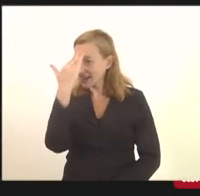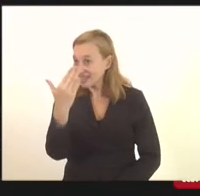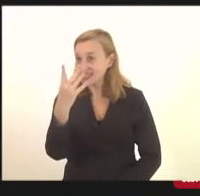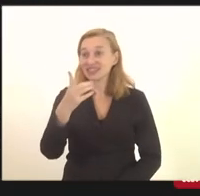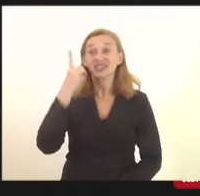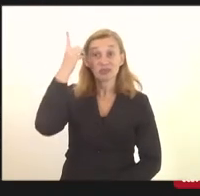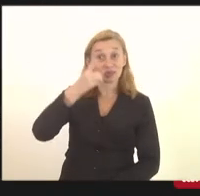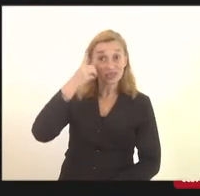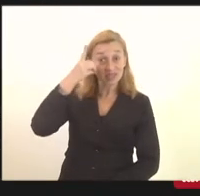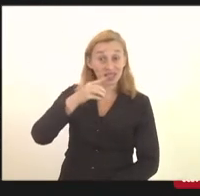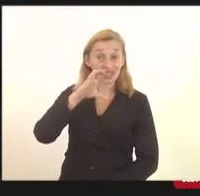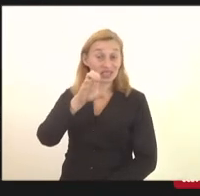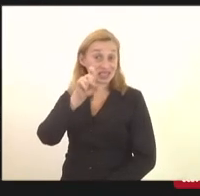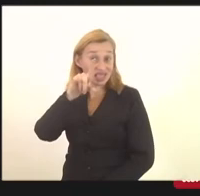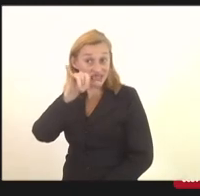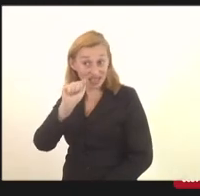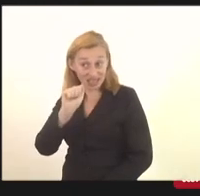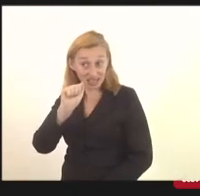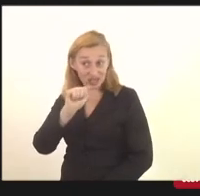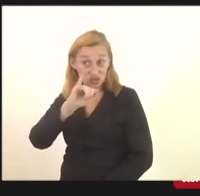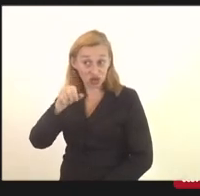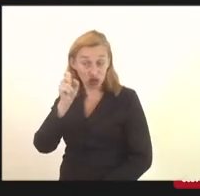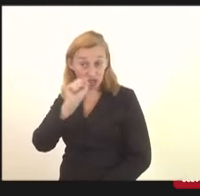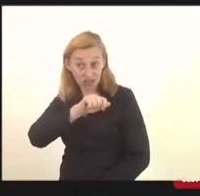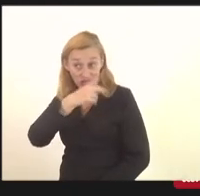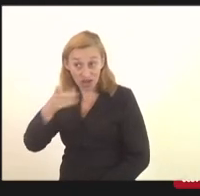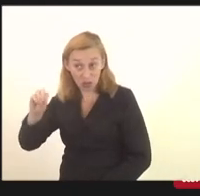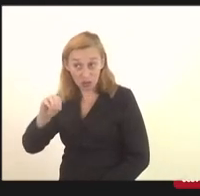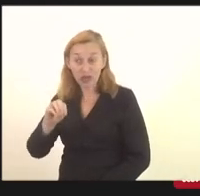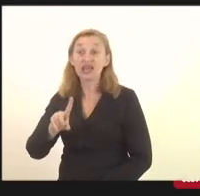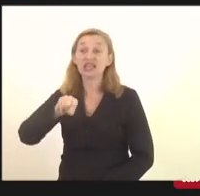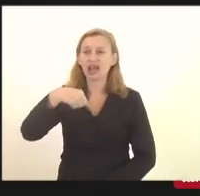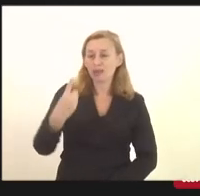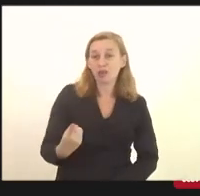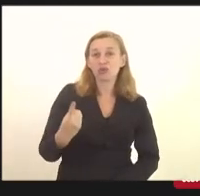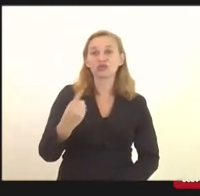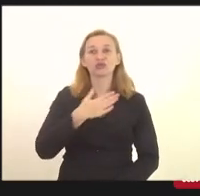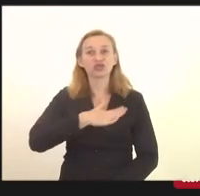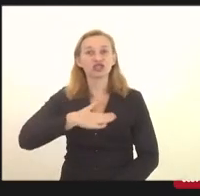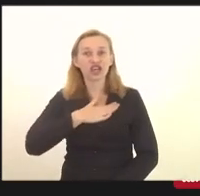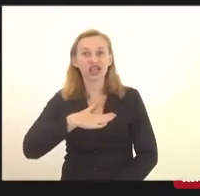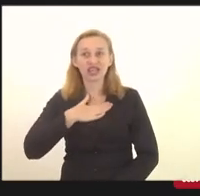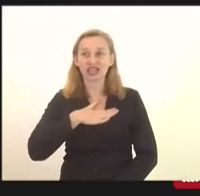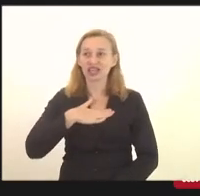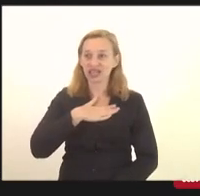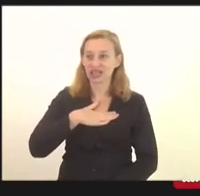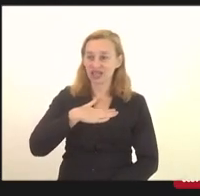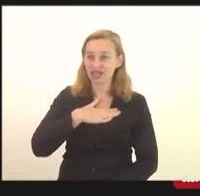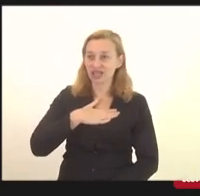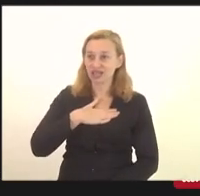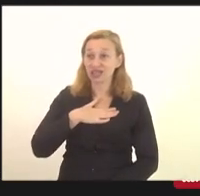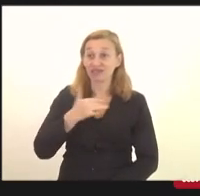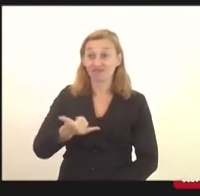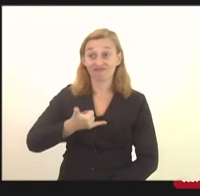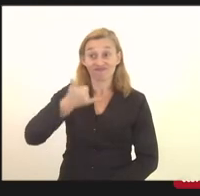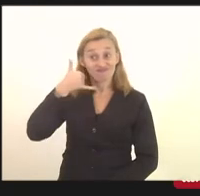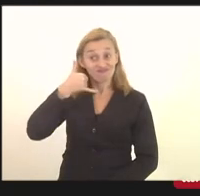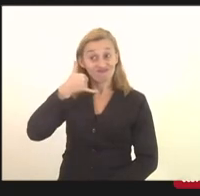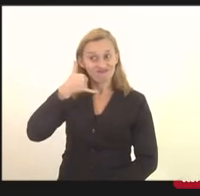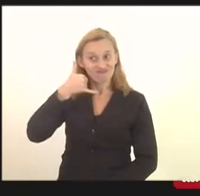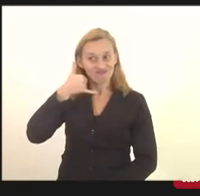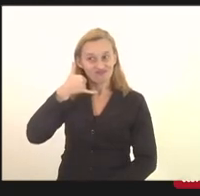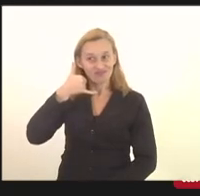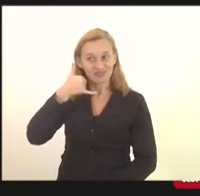doutora deputada Célia Jordão. Depois gostaria de ser brindado por Vossa Excelência com um telefonema, porque eu